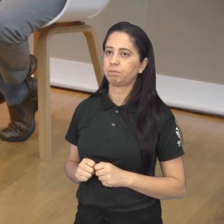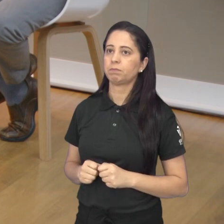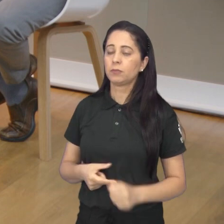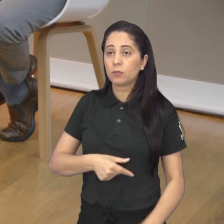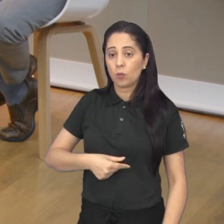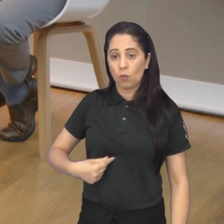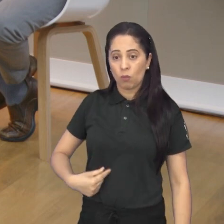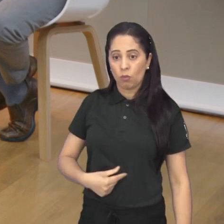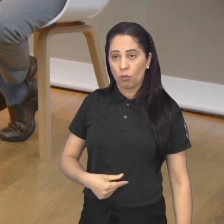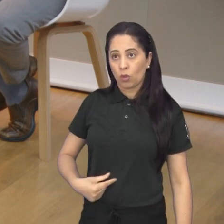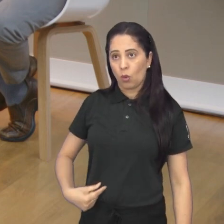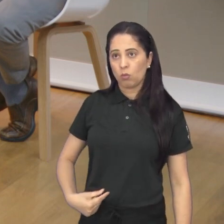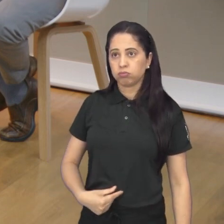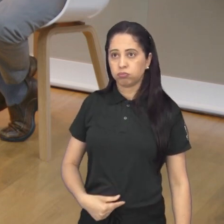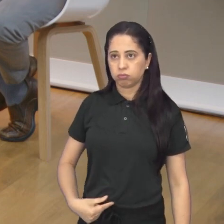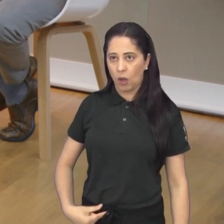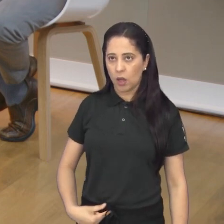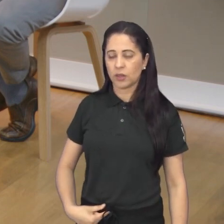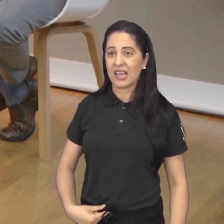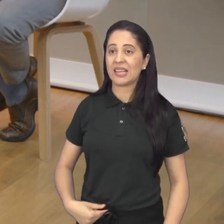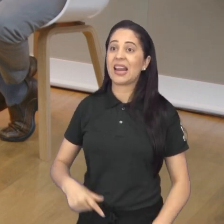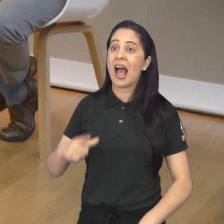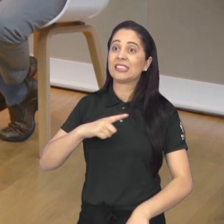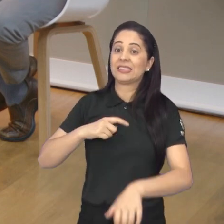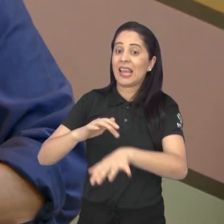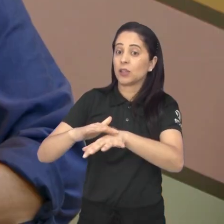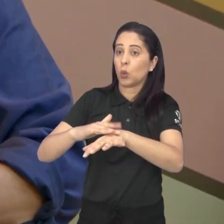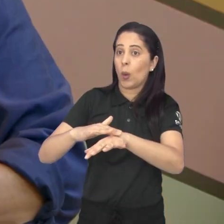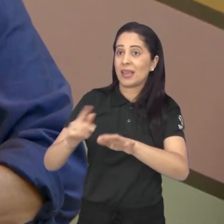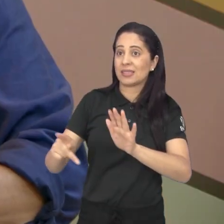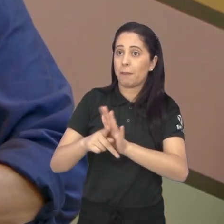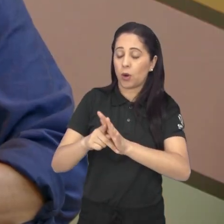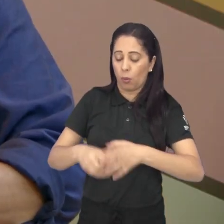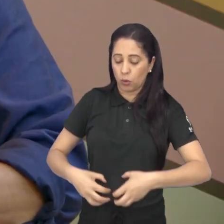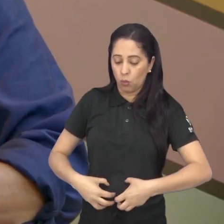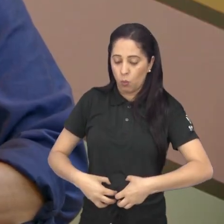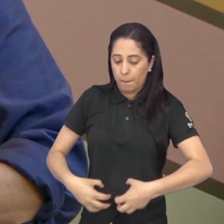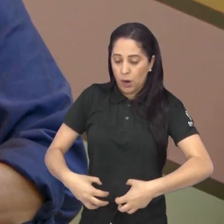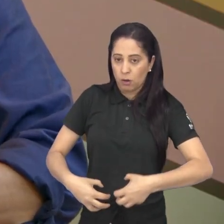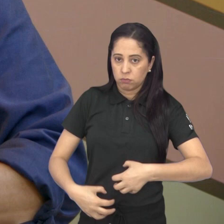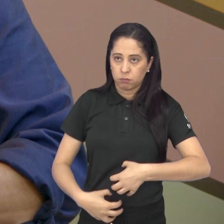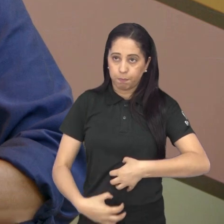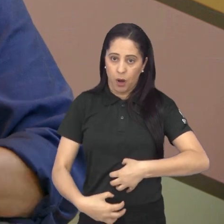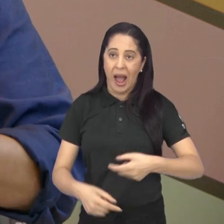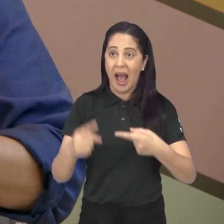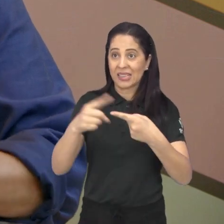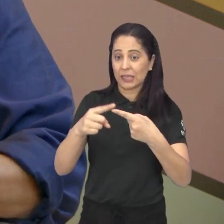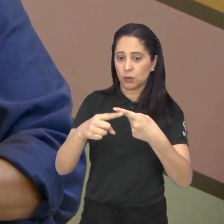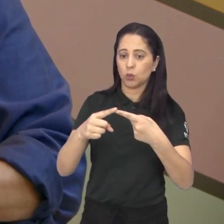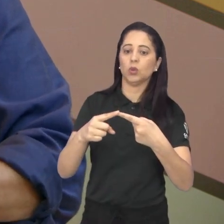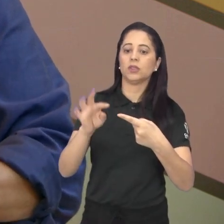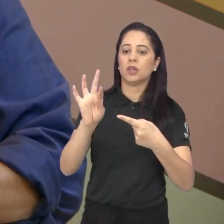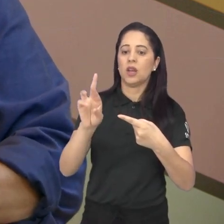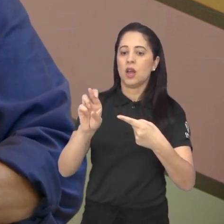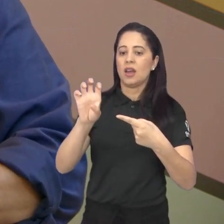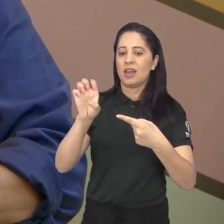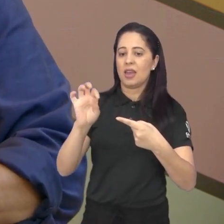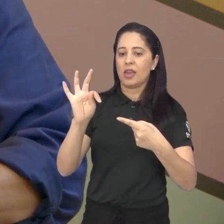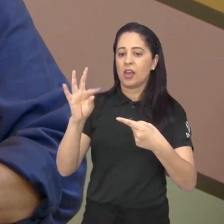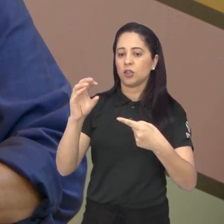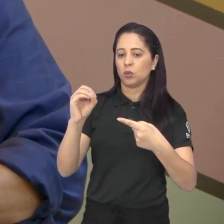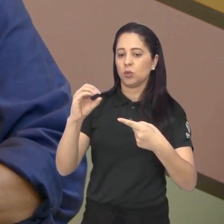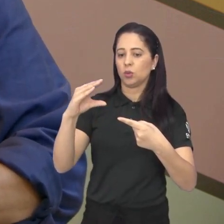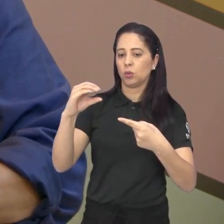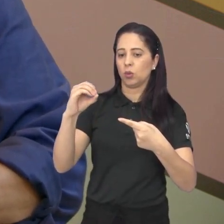uma relação com as doenças inflamatórias intestinais, que a gente chama, que são basicamente duas, né? A retocolite ulcerativa